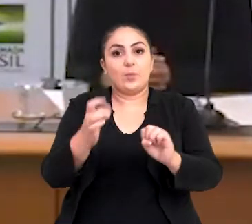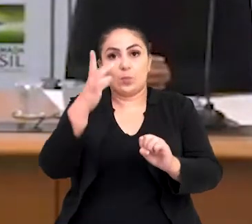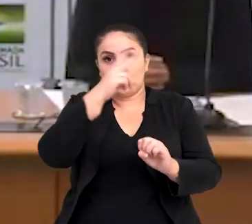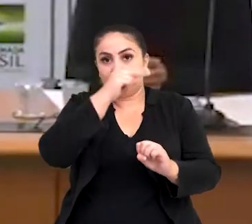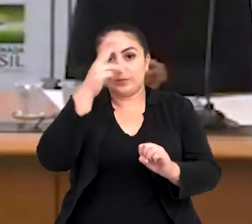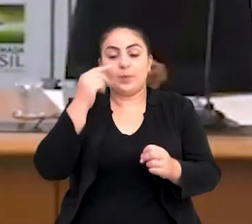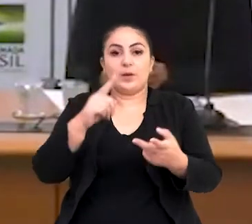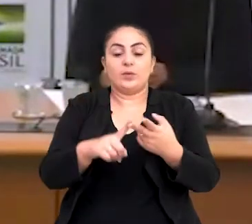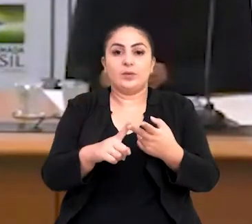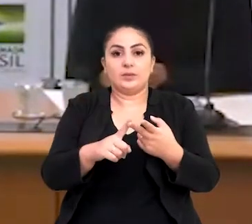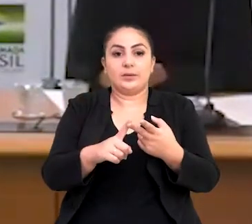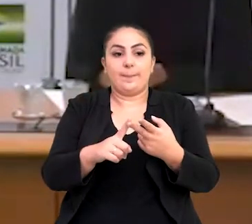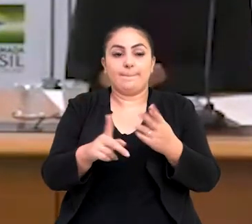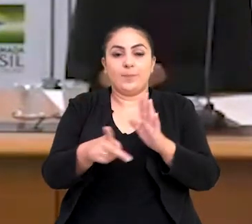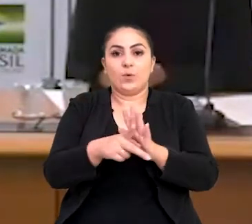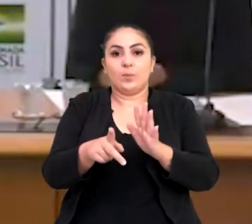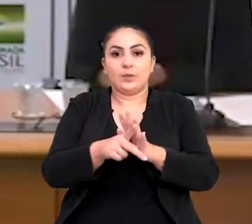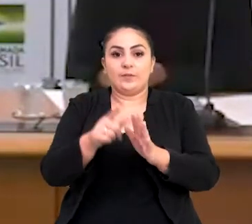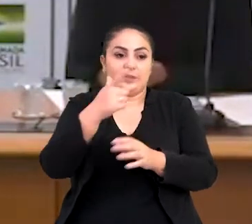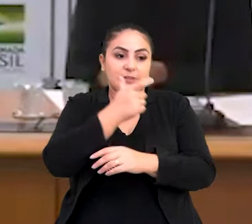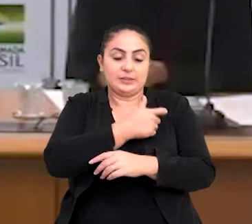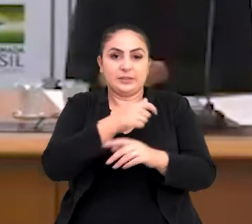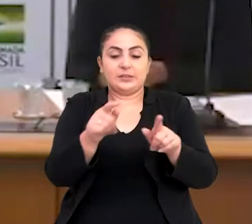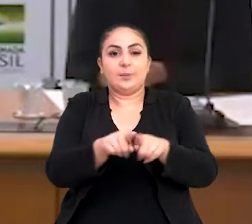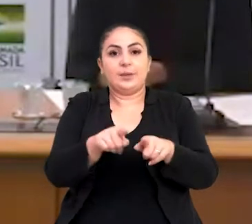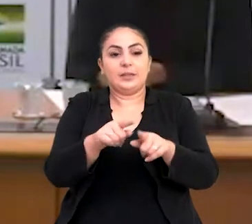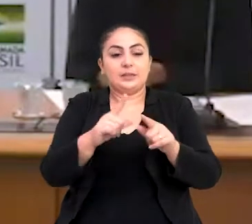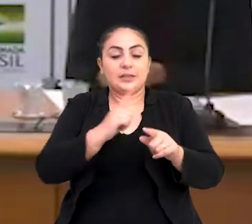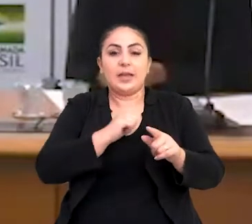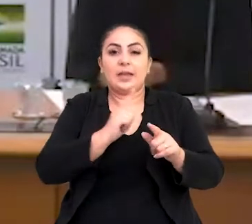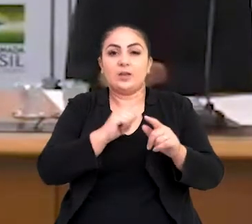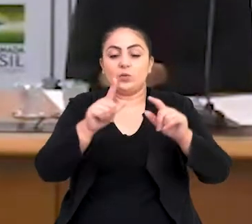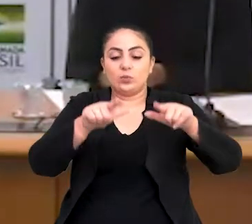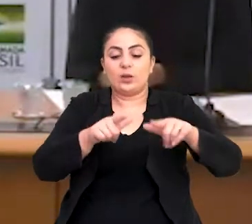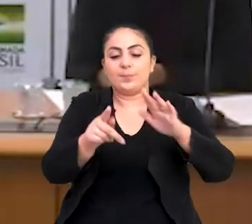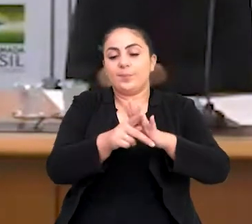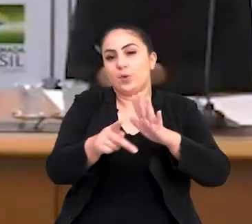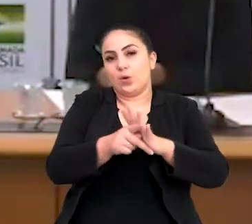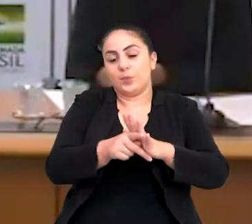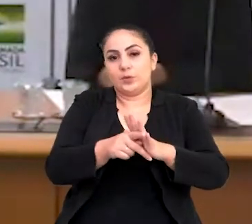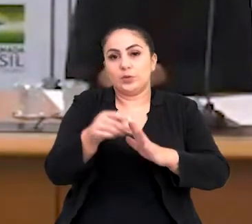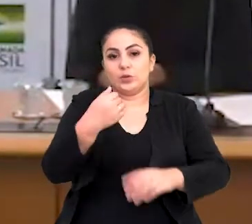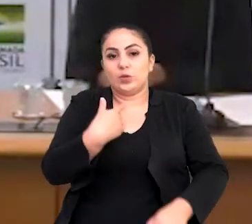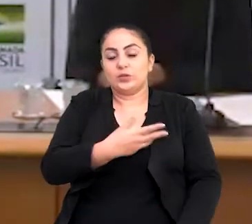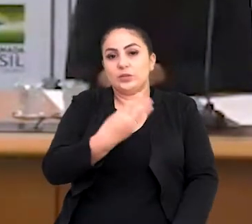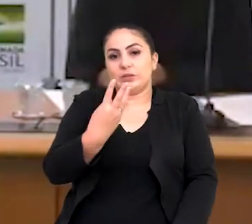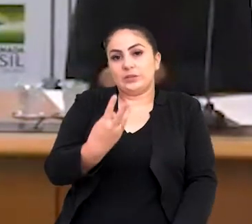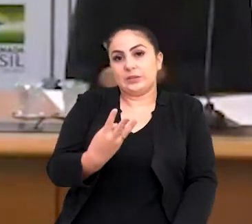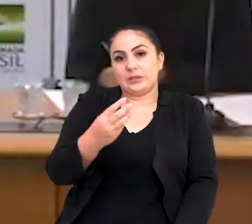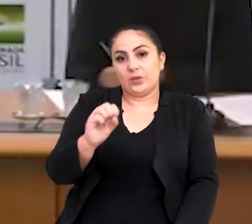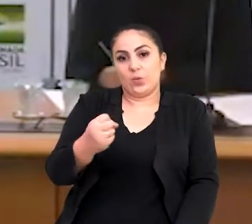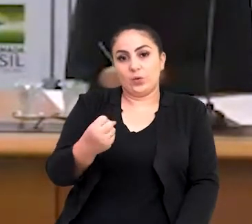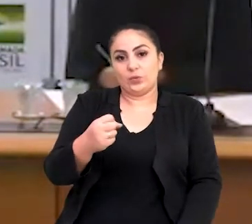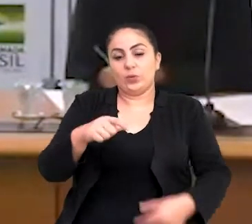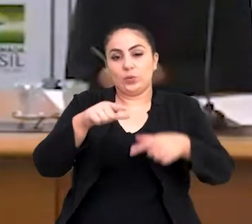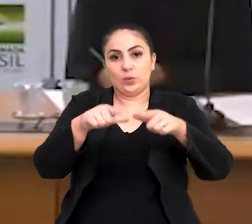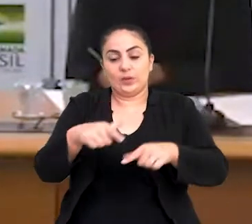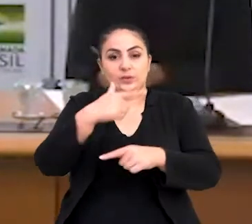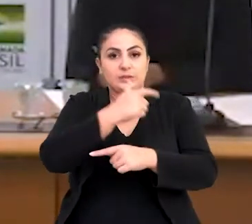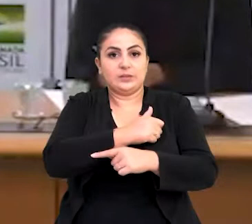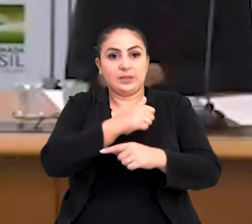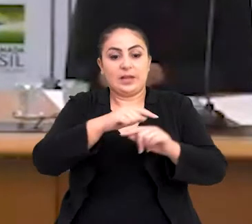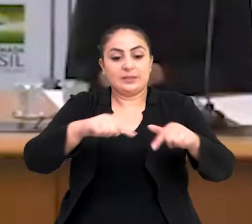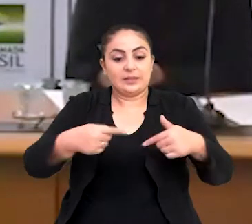secretarias municipais, das secretarias municipais para os postos de vacinação, até termos a capilaridade nos nossos 38 mil postos de